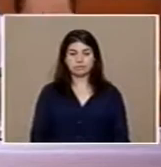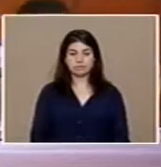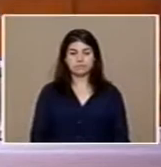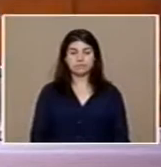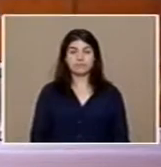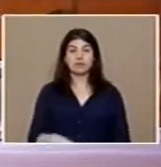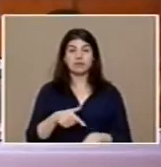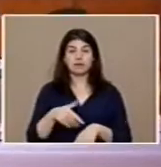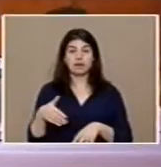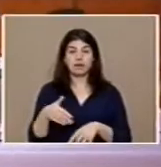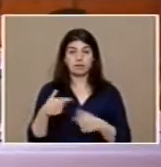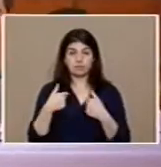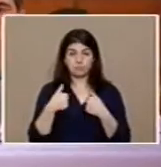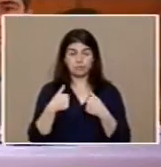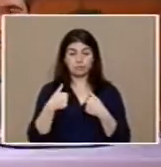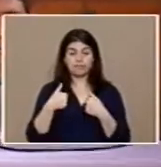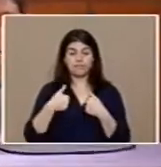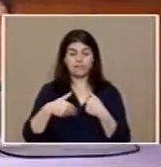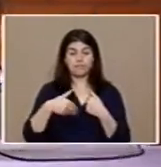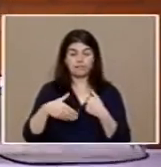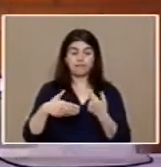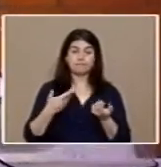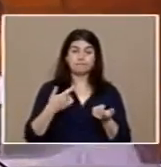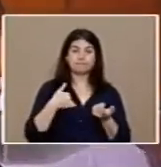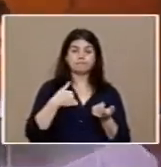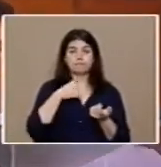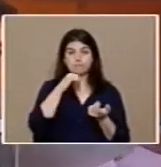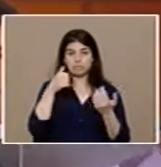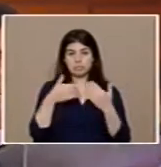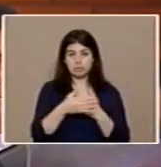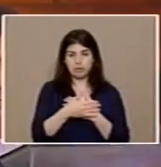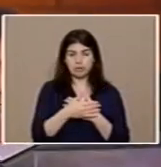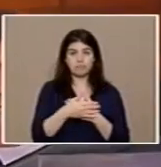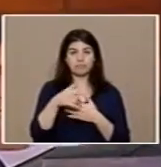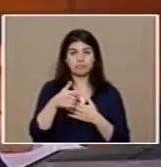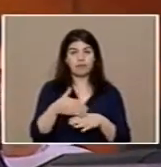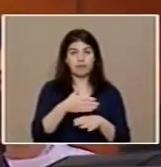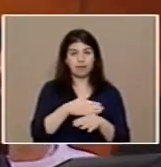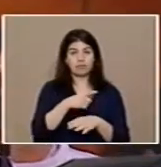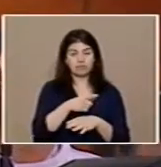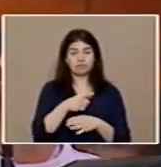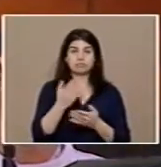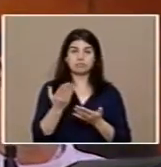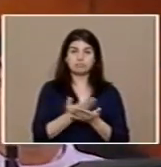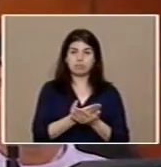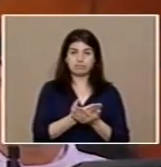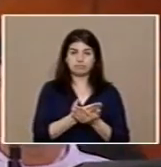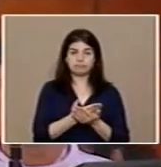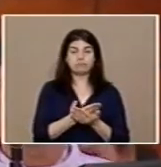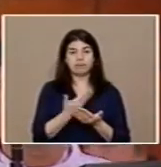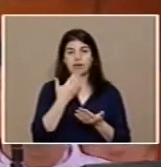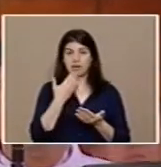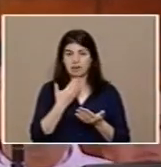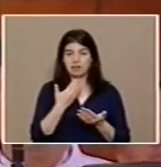e na hora em que os entregava para voluntariamente sofrer a morte tomou o pão e dando graças